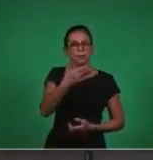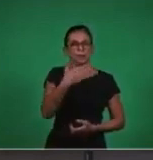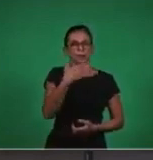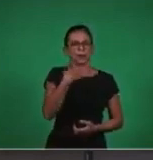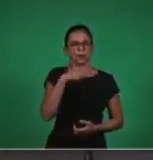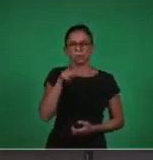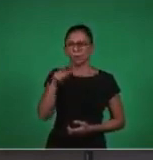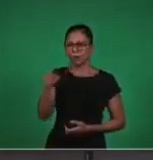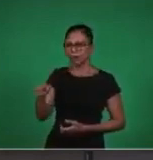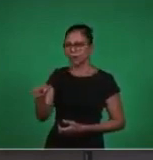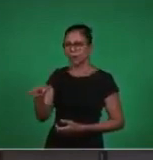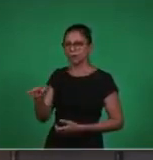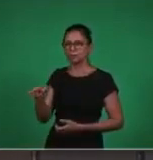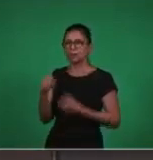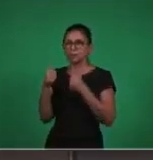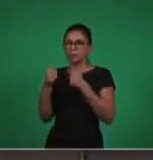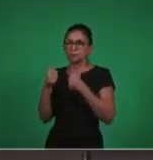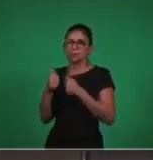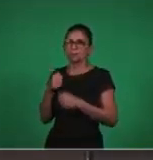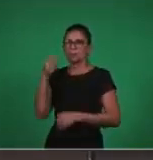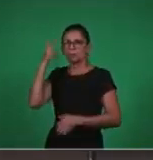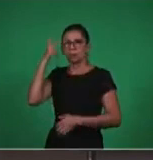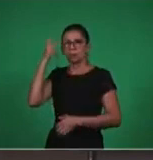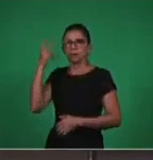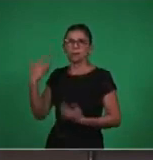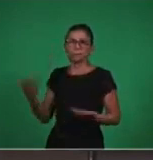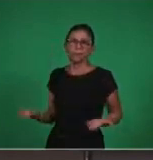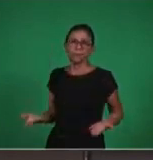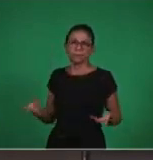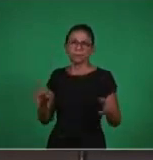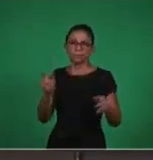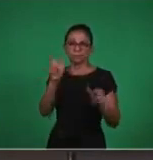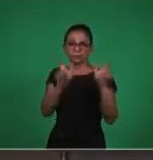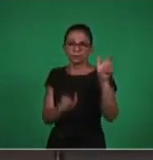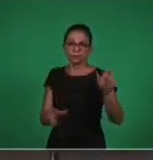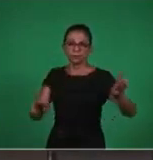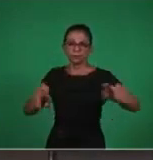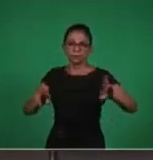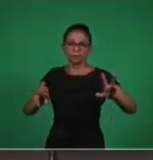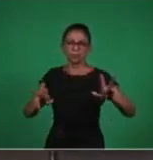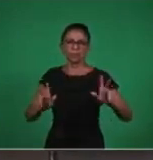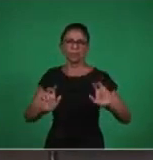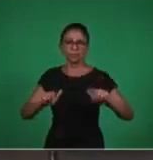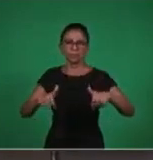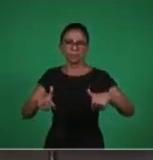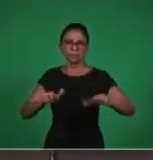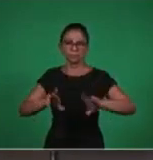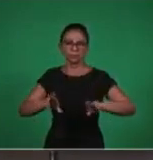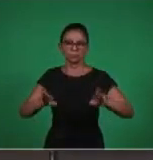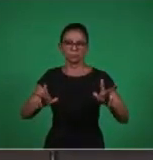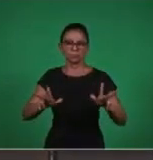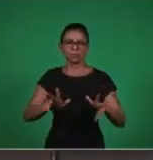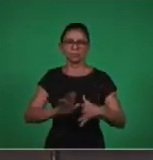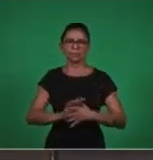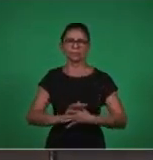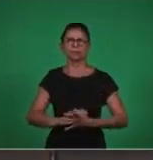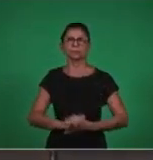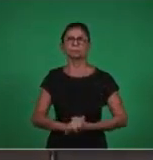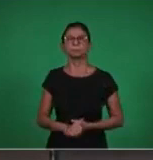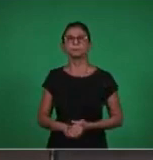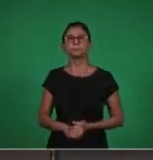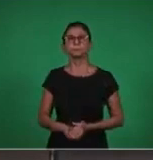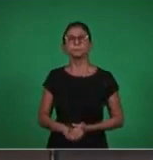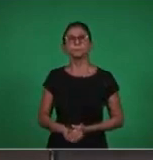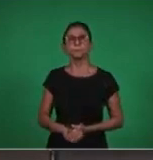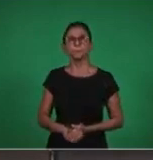se abanando, tá? E está certo. Mas vamos lá. É a reação, não é somente essa, mas é aquilo que a gente está vendo. Vamos